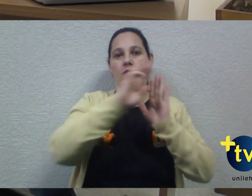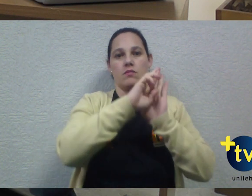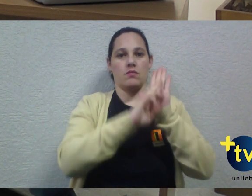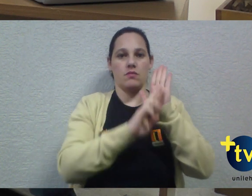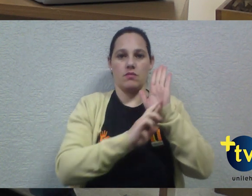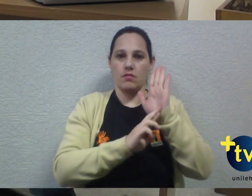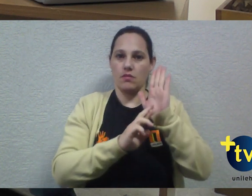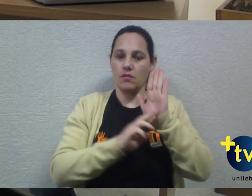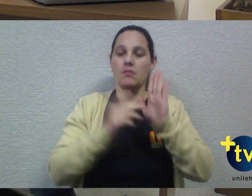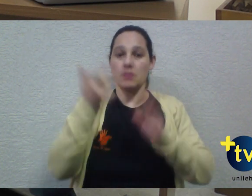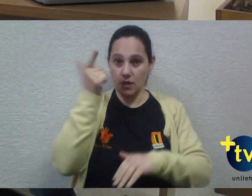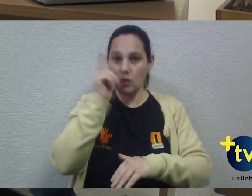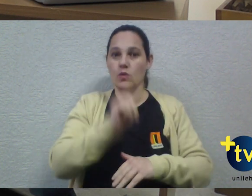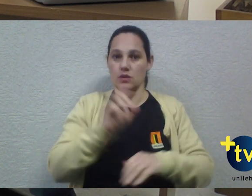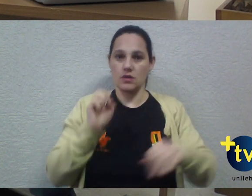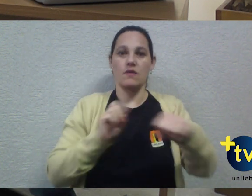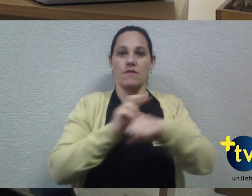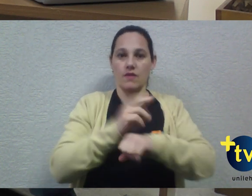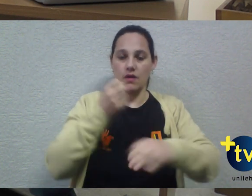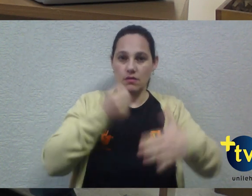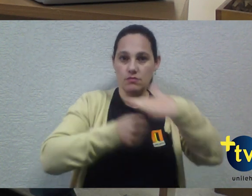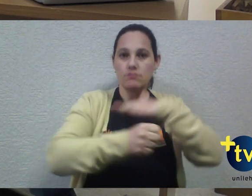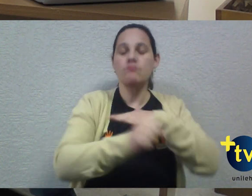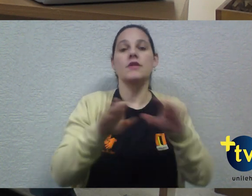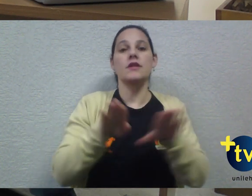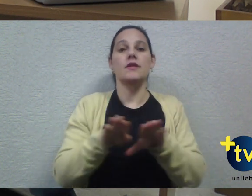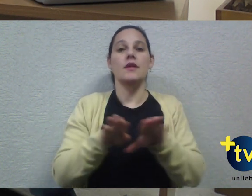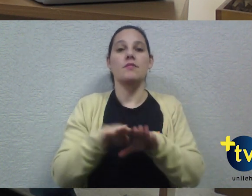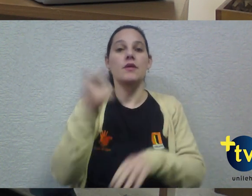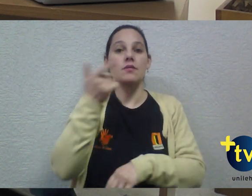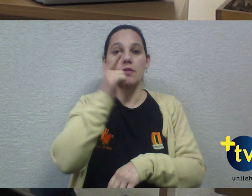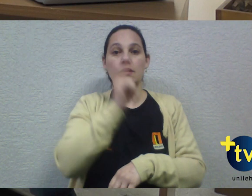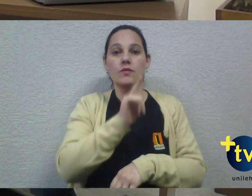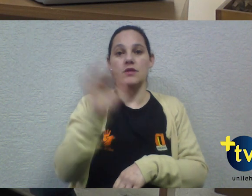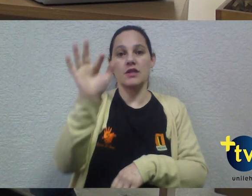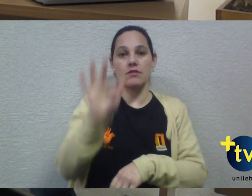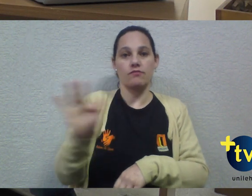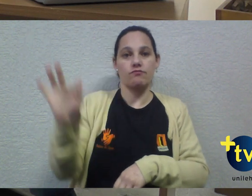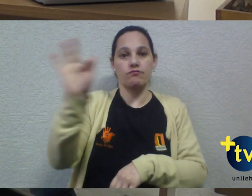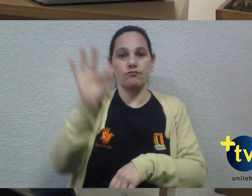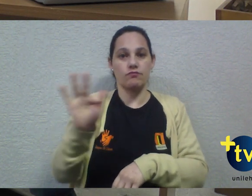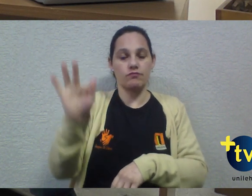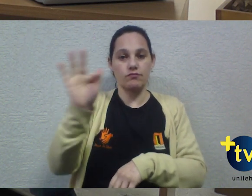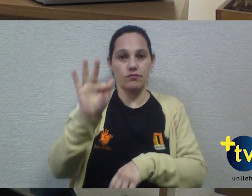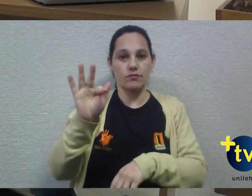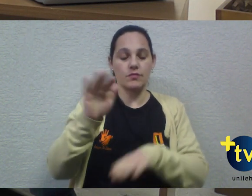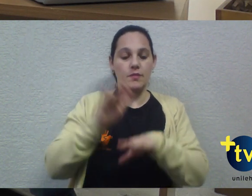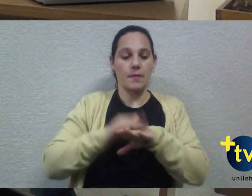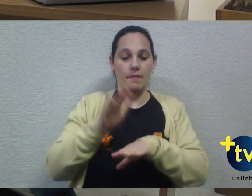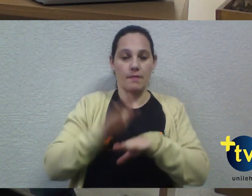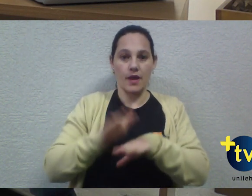trabalho e como ter a primeira experiência acadêmica dentro das exigências mais